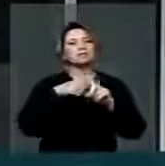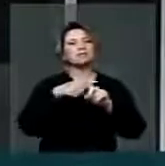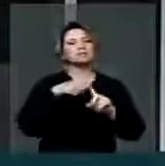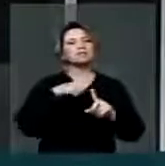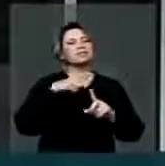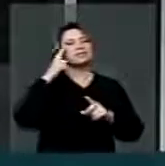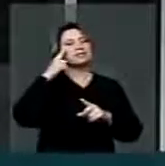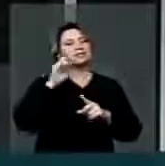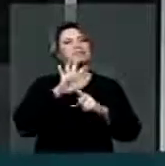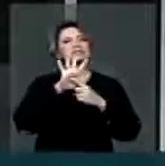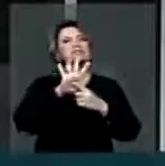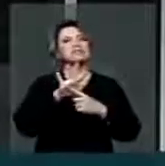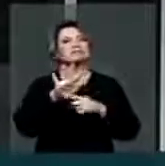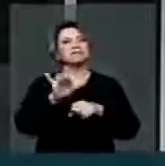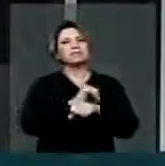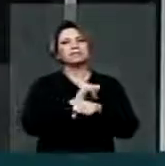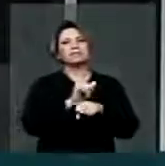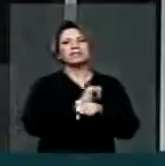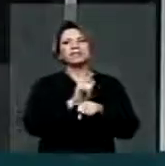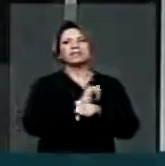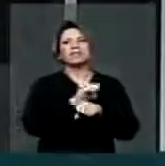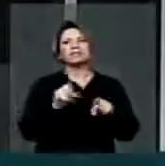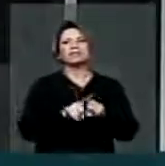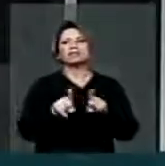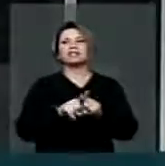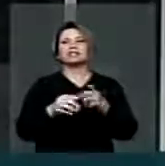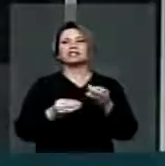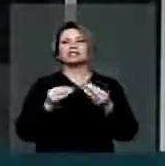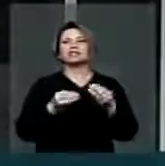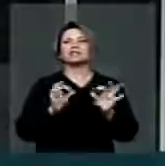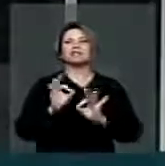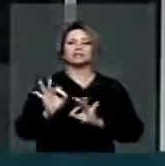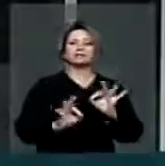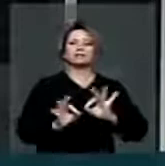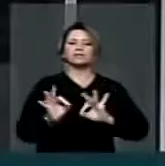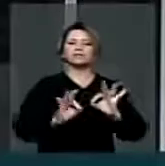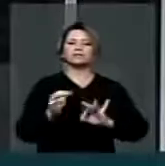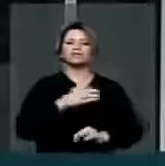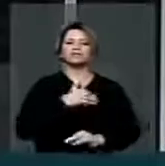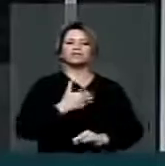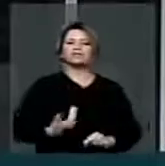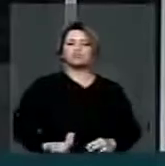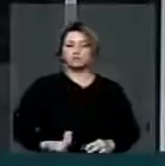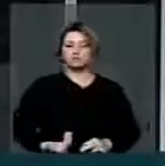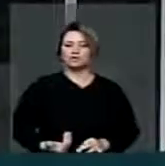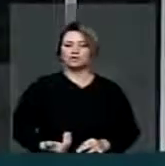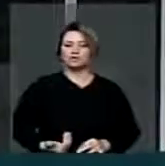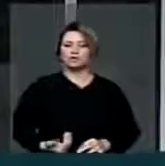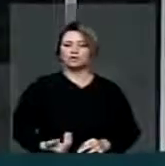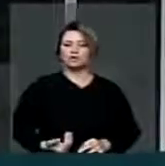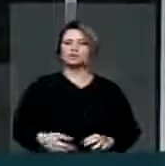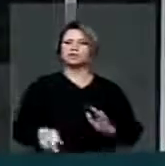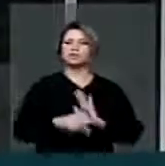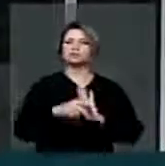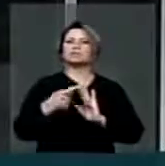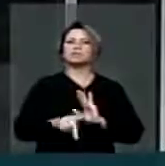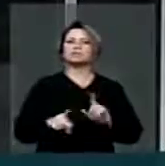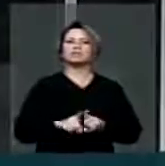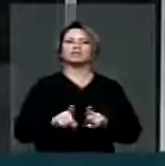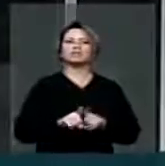com interesses estratégicos, até mesmo de destabilização de um governo como o nosso. Especialmente